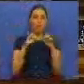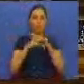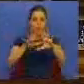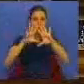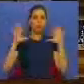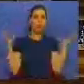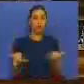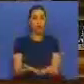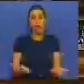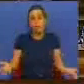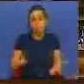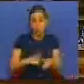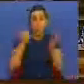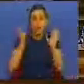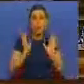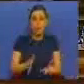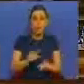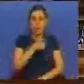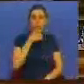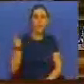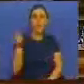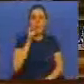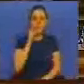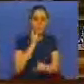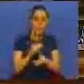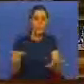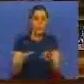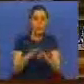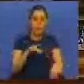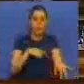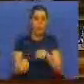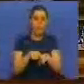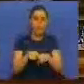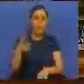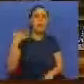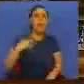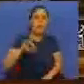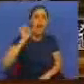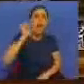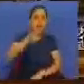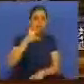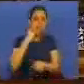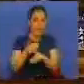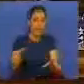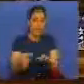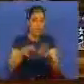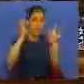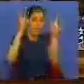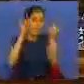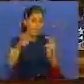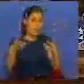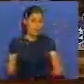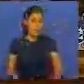geral. Pois aquilo que é necessário é um compromisso em relação à política que pretendem sobre esta matéria.